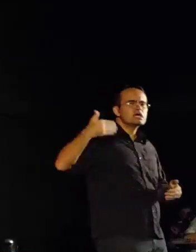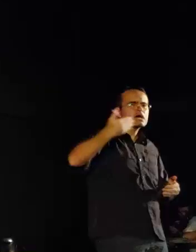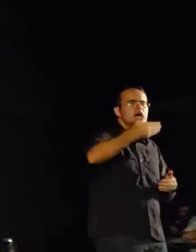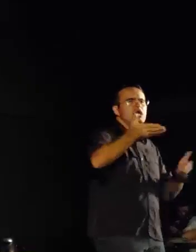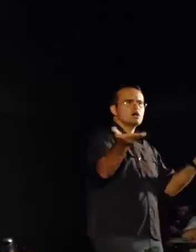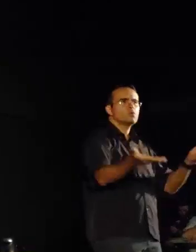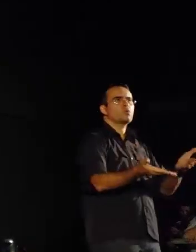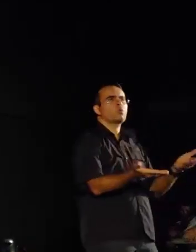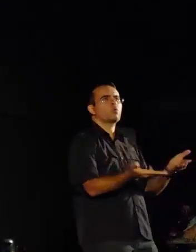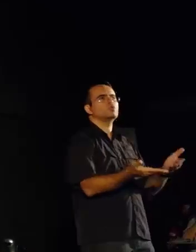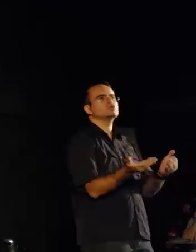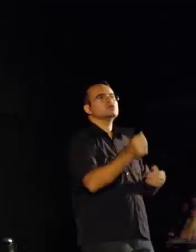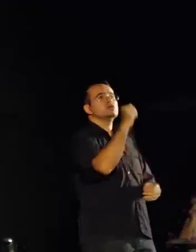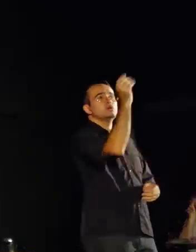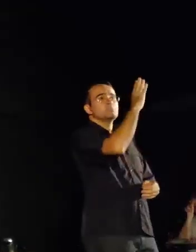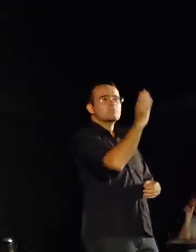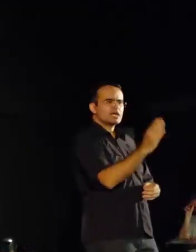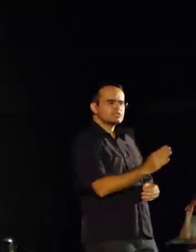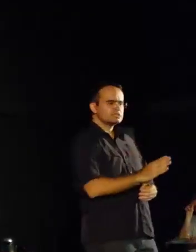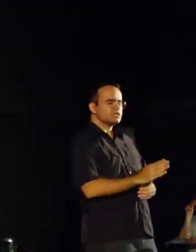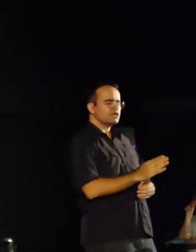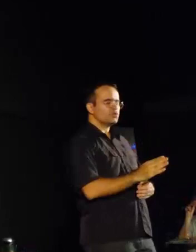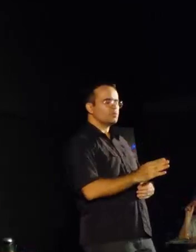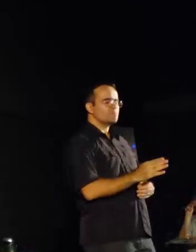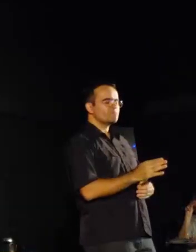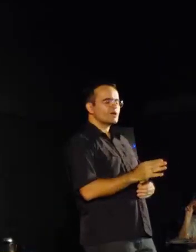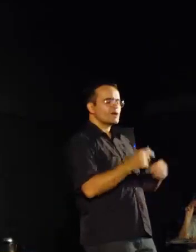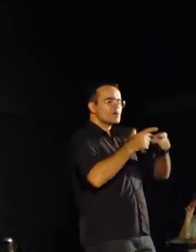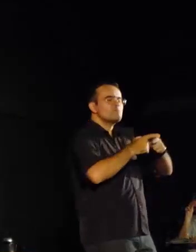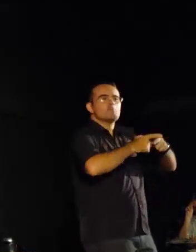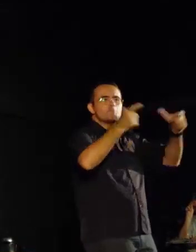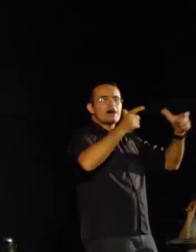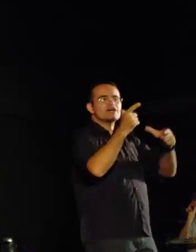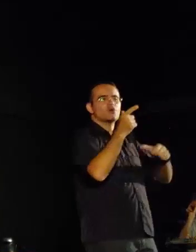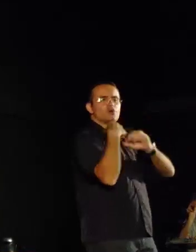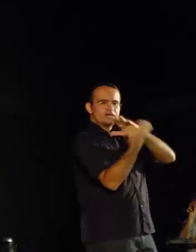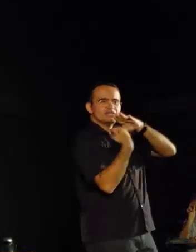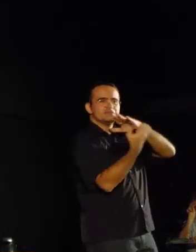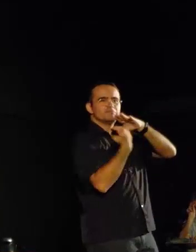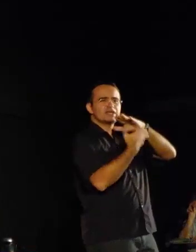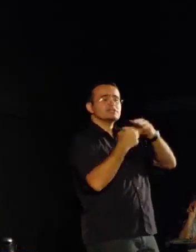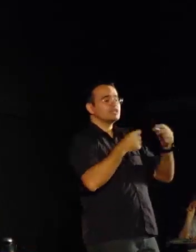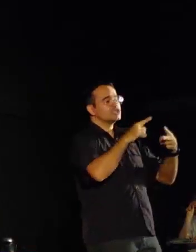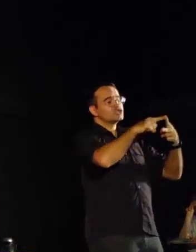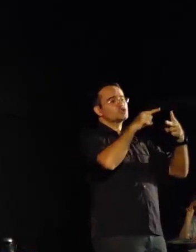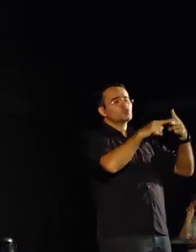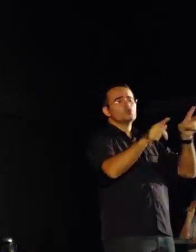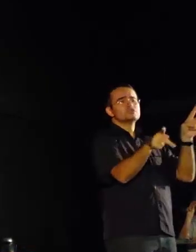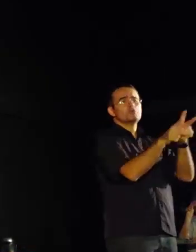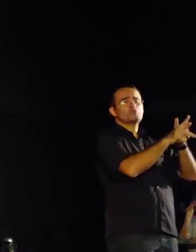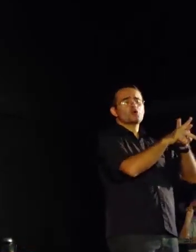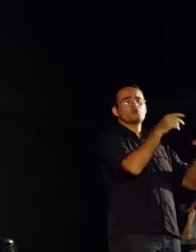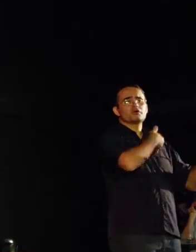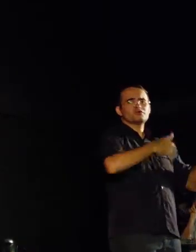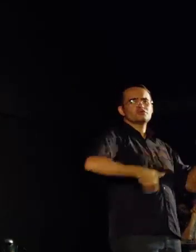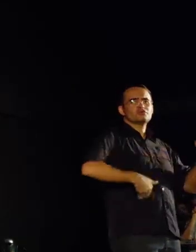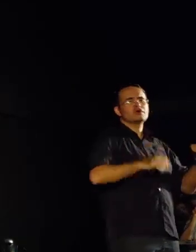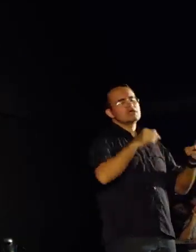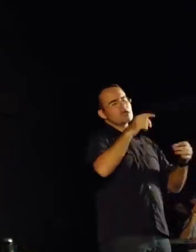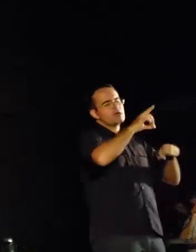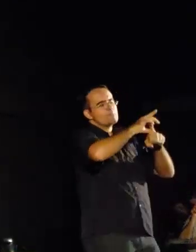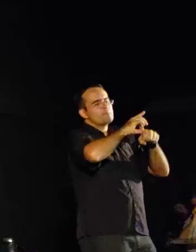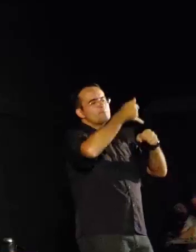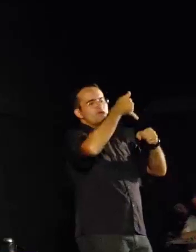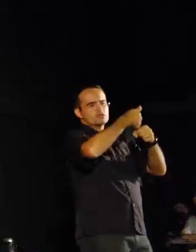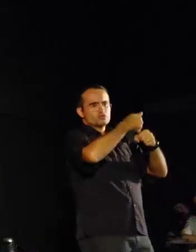é um país onde das 4 maiores empresas, 2 são estatais. Petrobras é a BR Distribuidora. E a